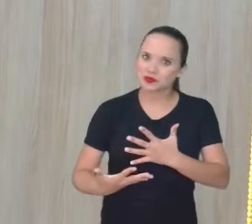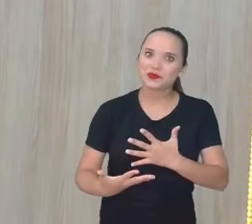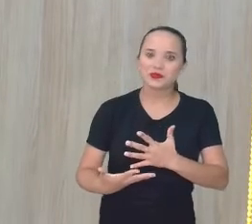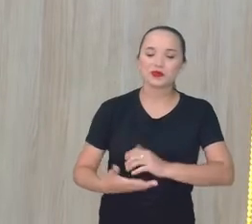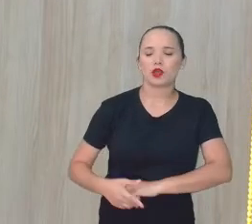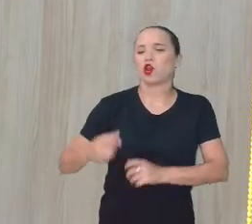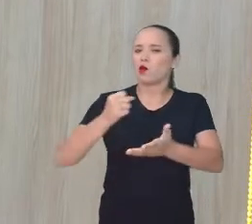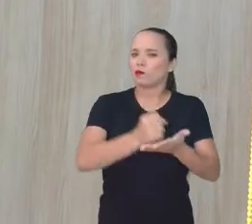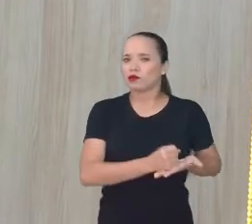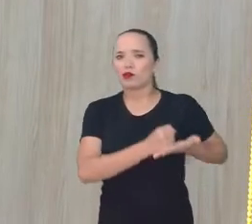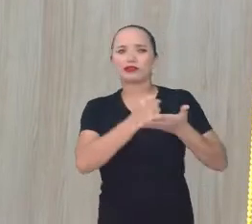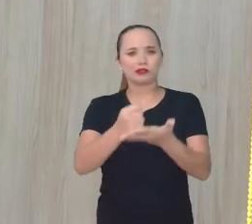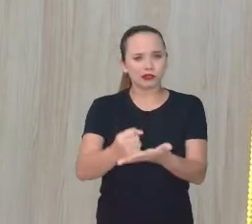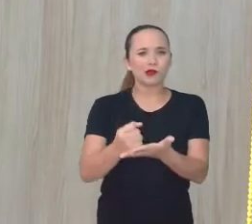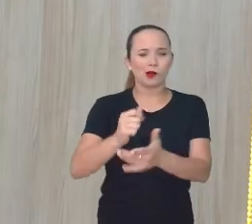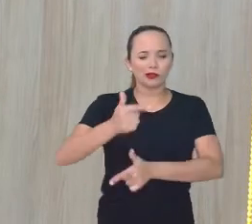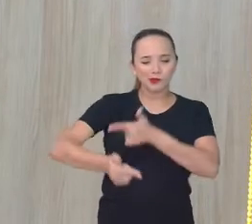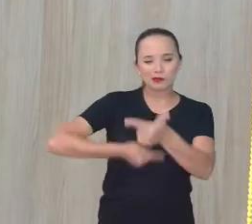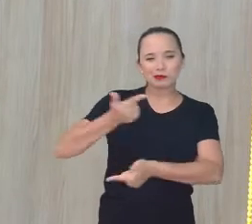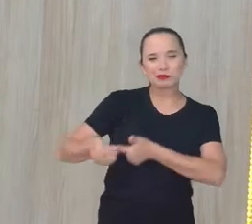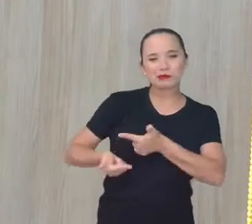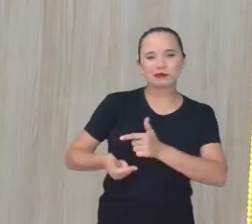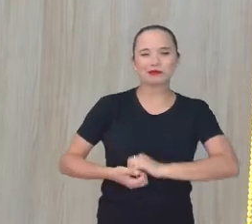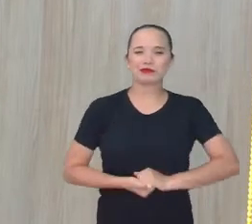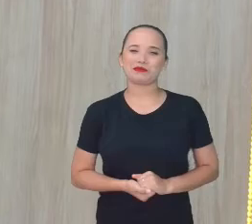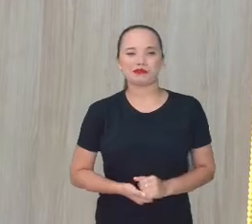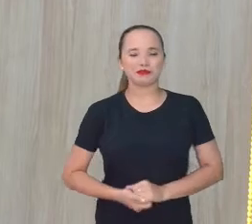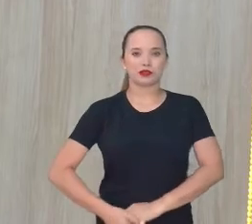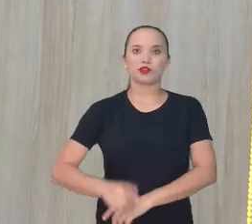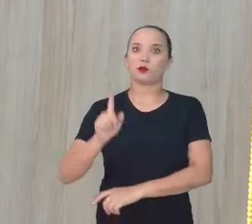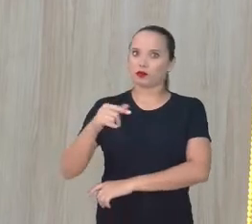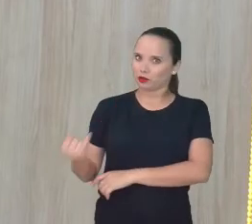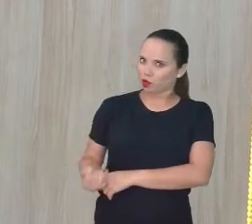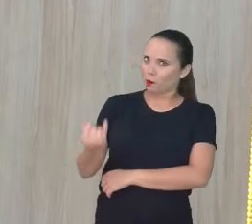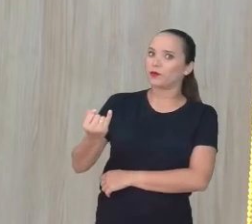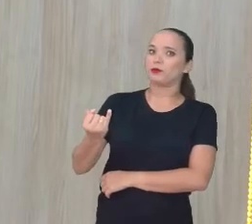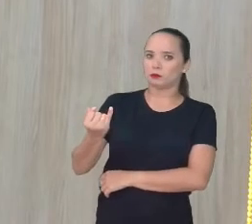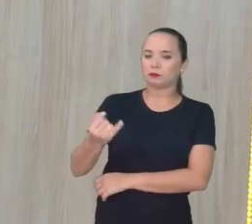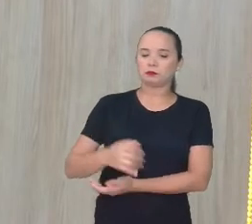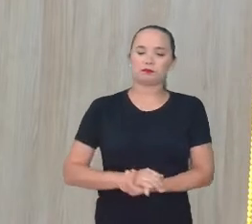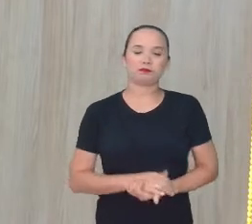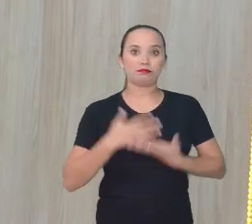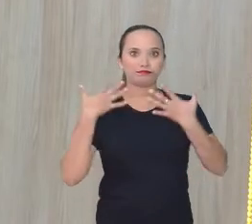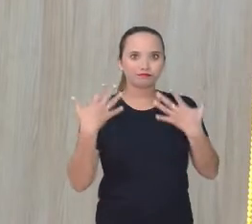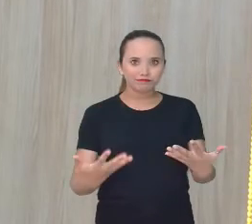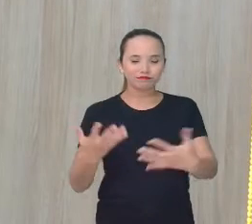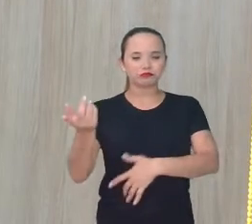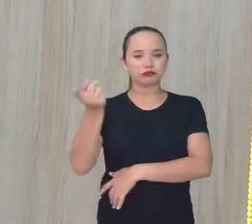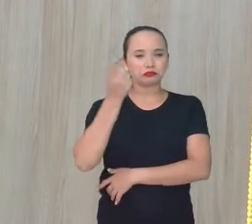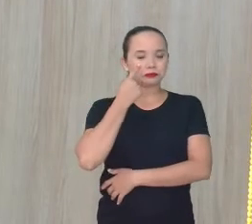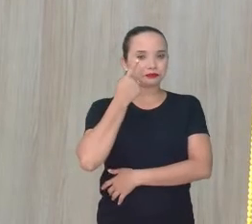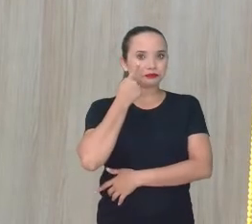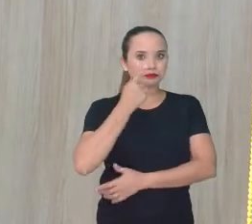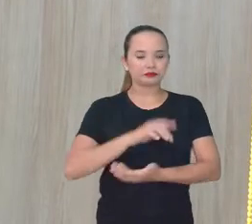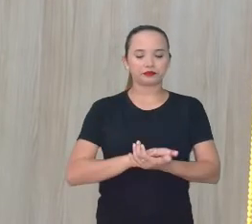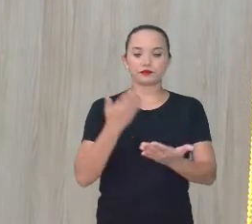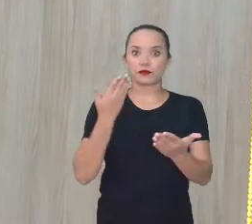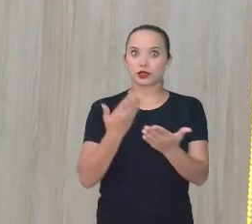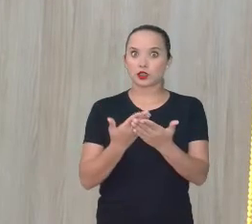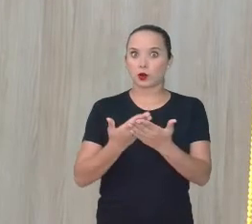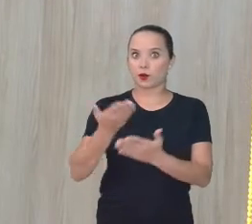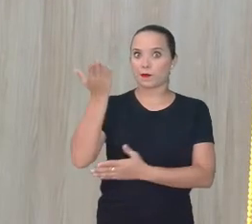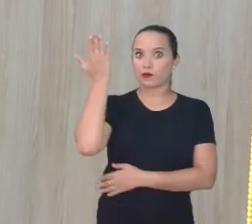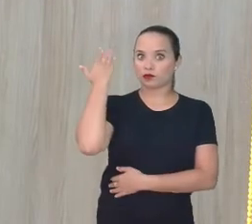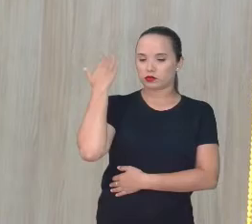nos ajuda com esse trabalho muito importante. Então, vejam só, na aula passada